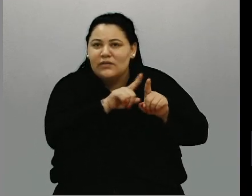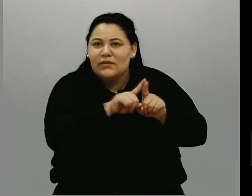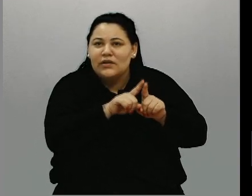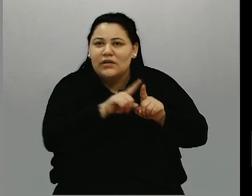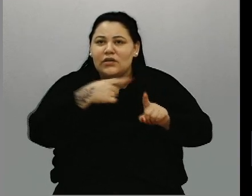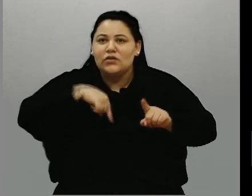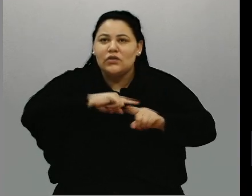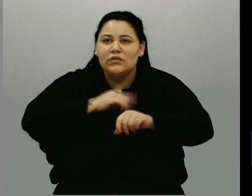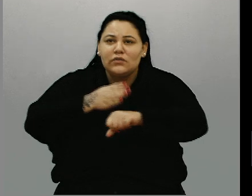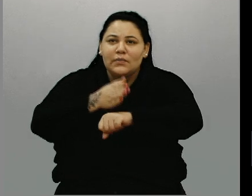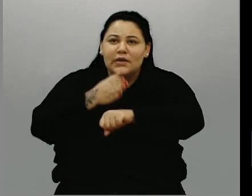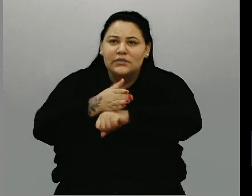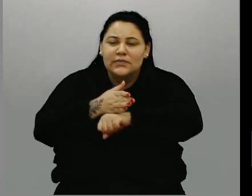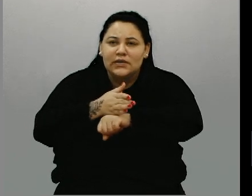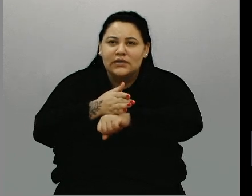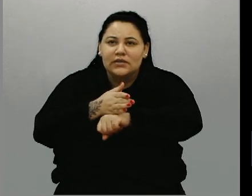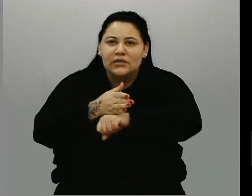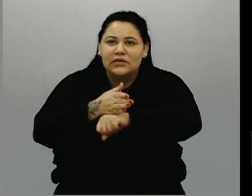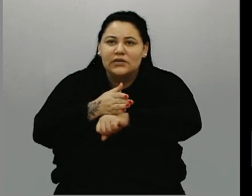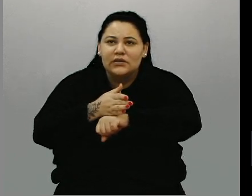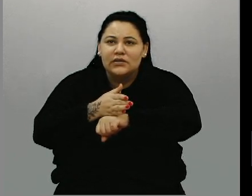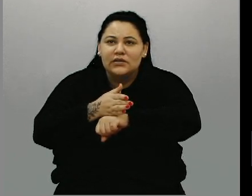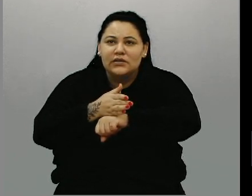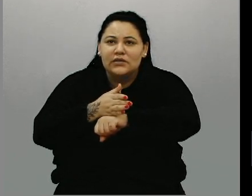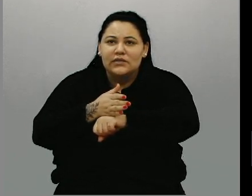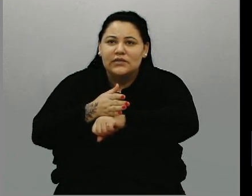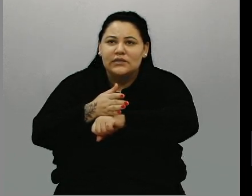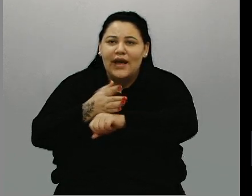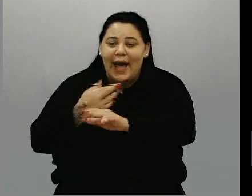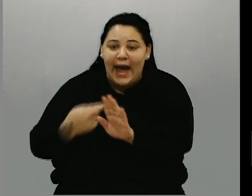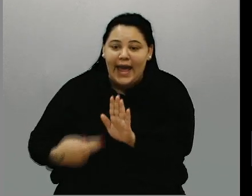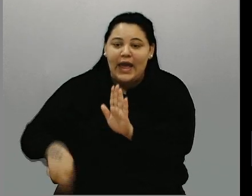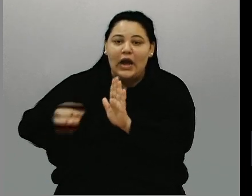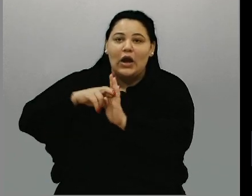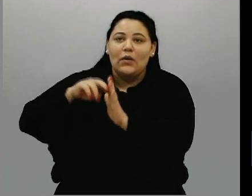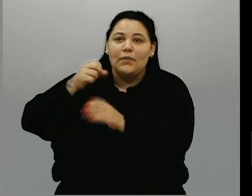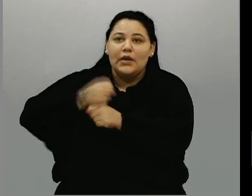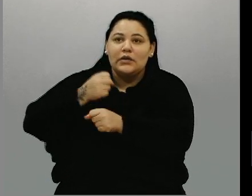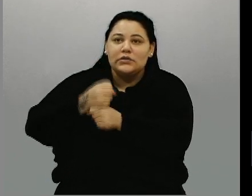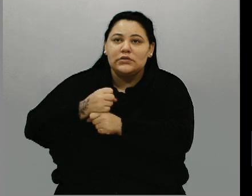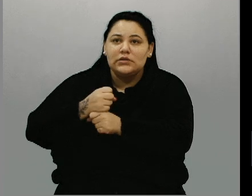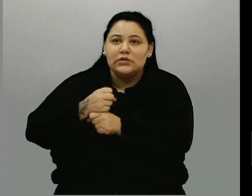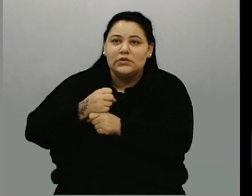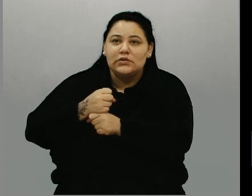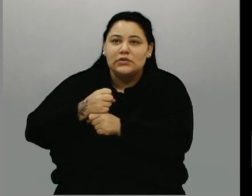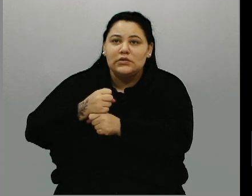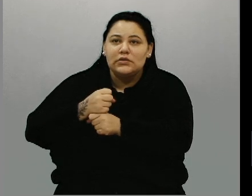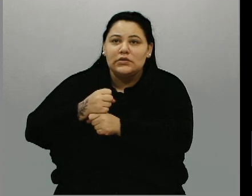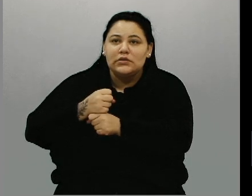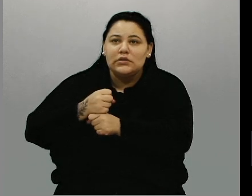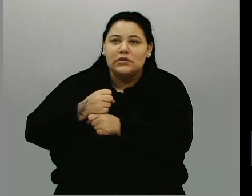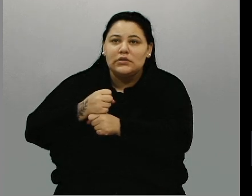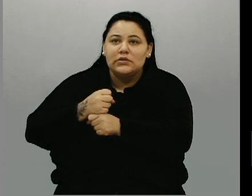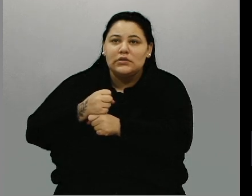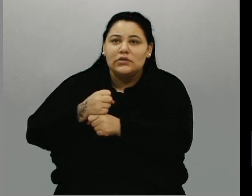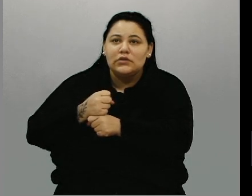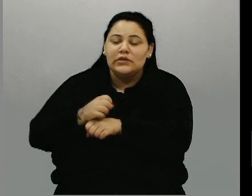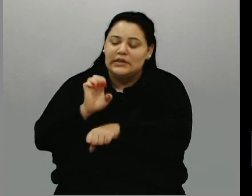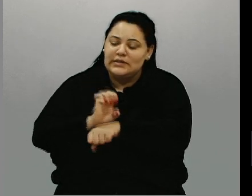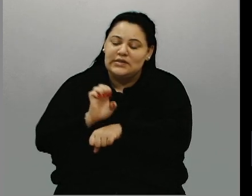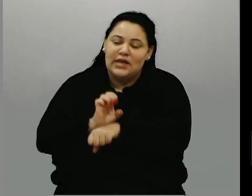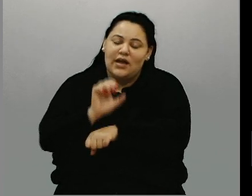participar da tarefa, né? Da reconstrução do seu fantástico estado,